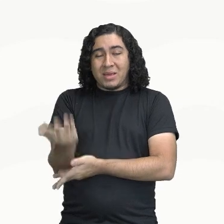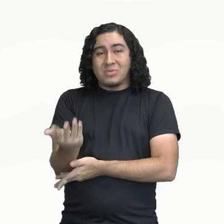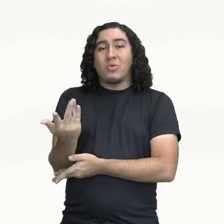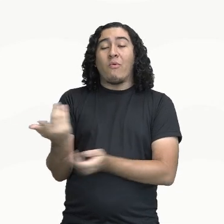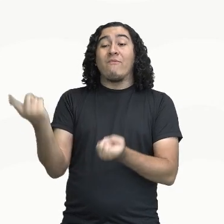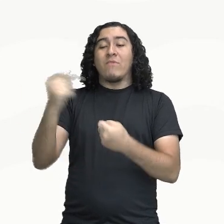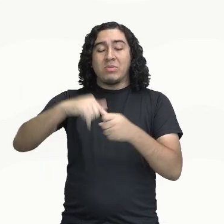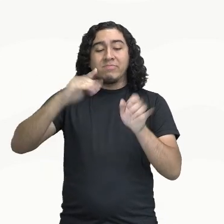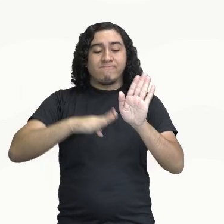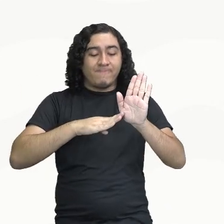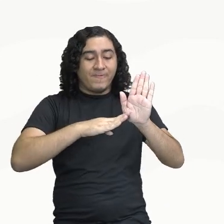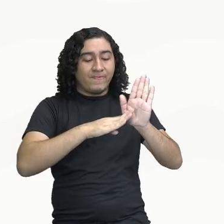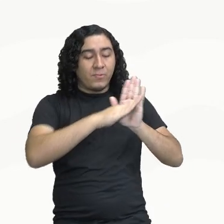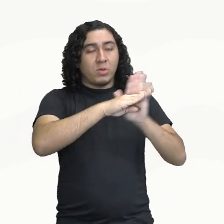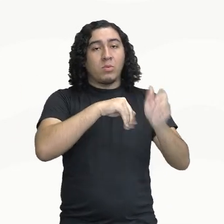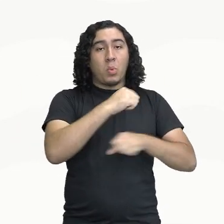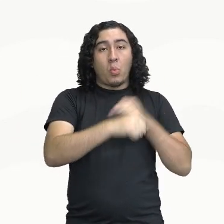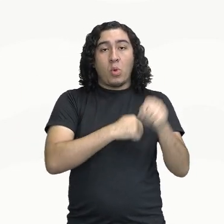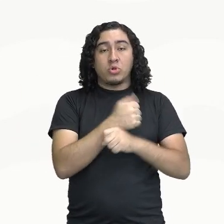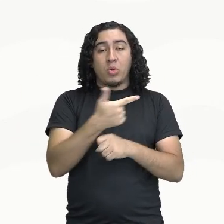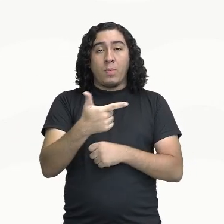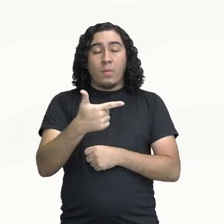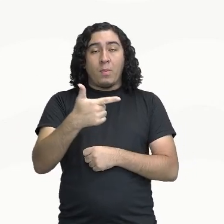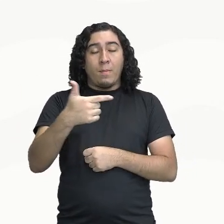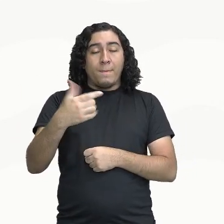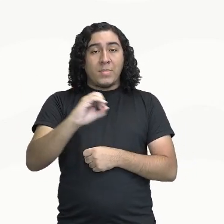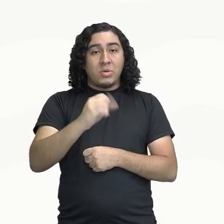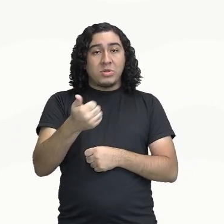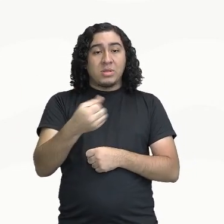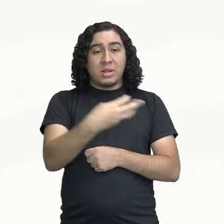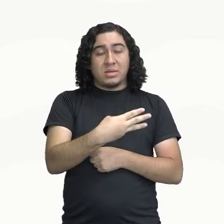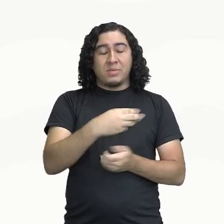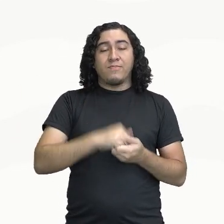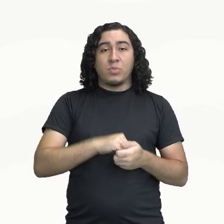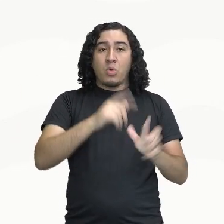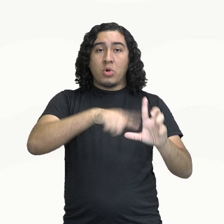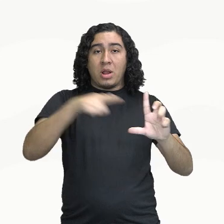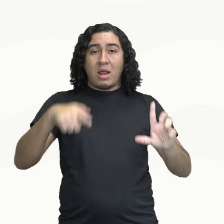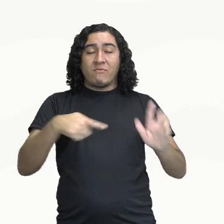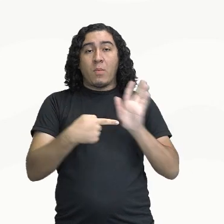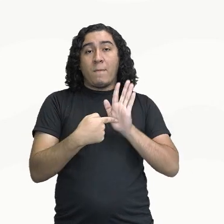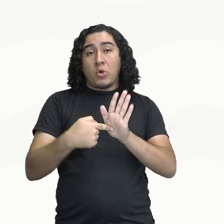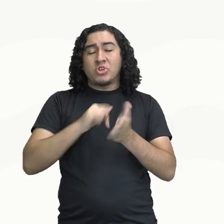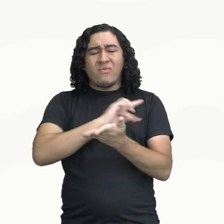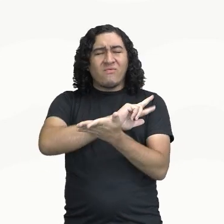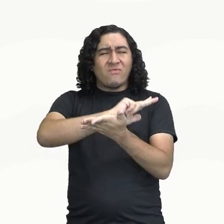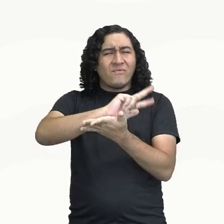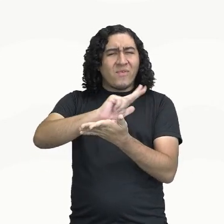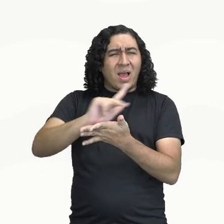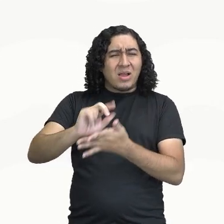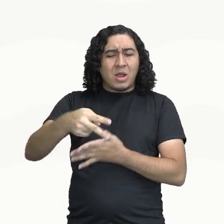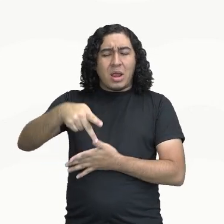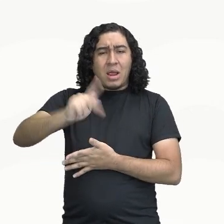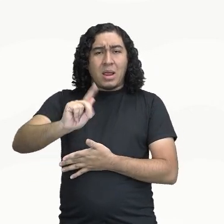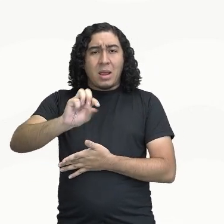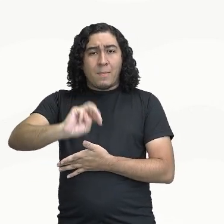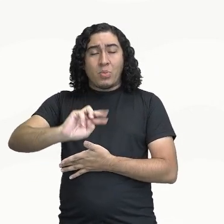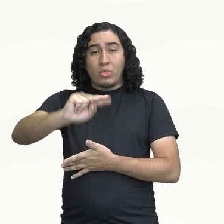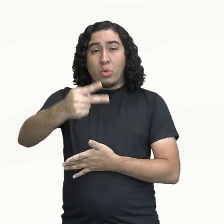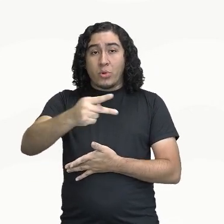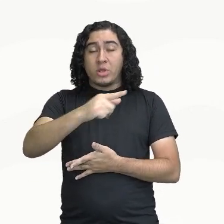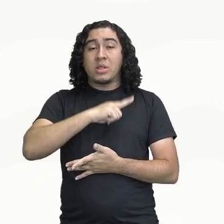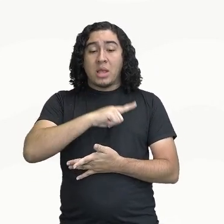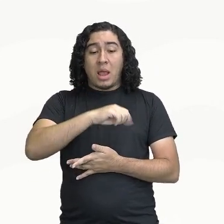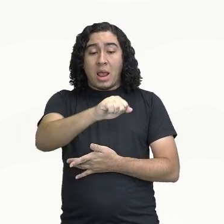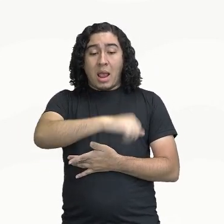em 2013. O gráfico indica, em milhares de quilômetros quadrados, as áreas desmatadas a cada ano, então